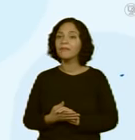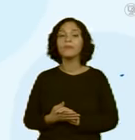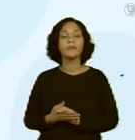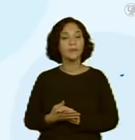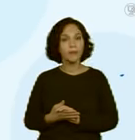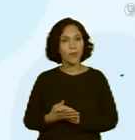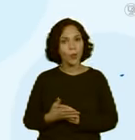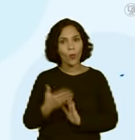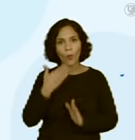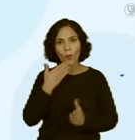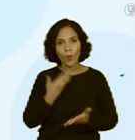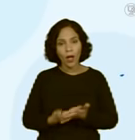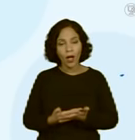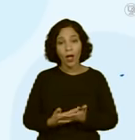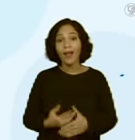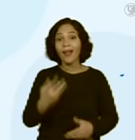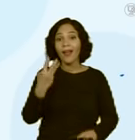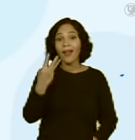R$